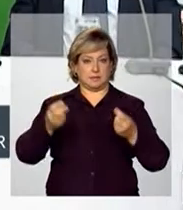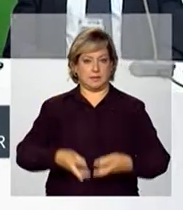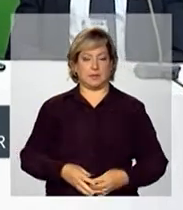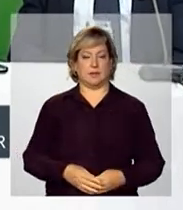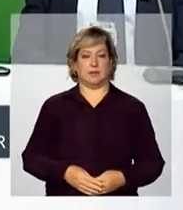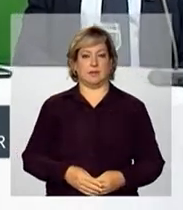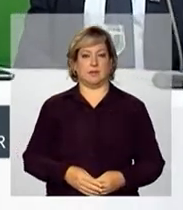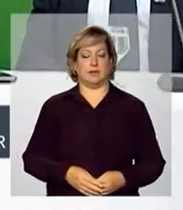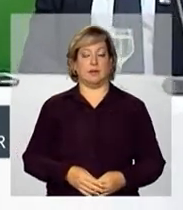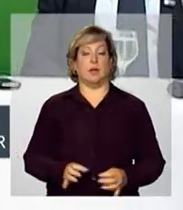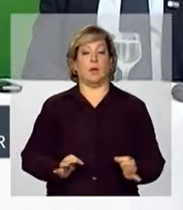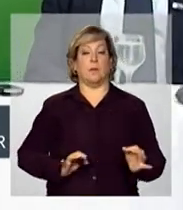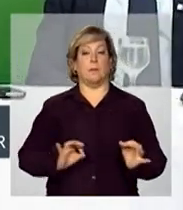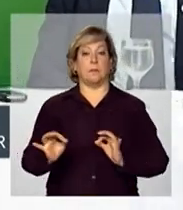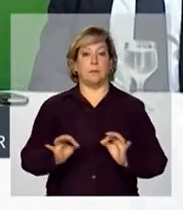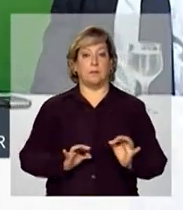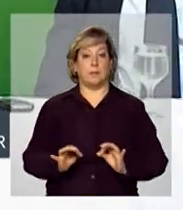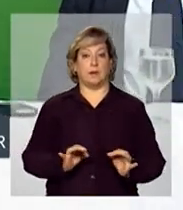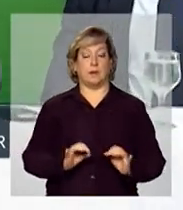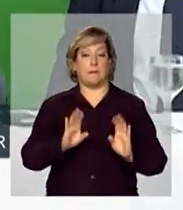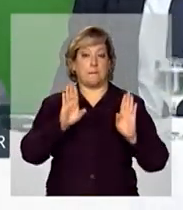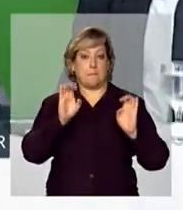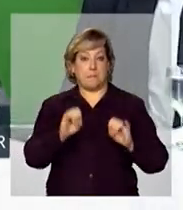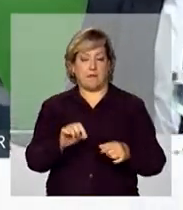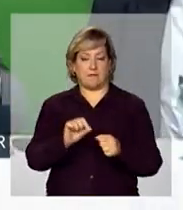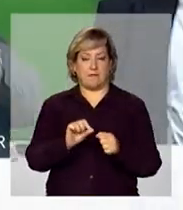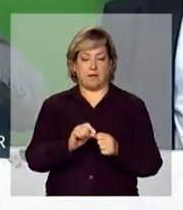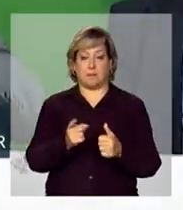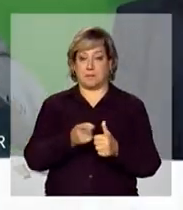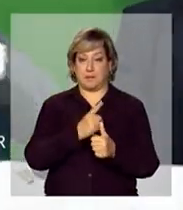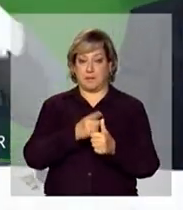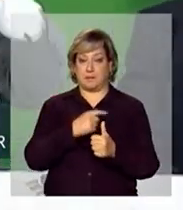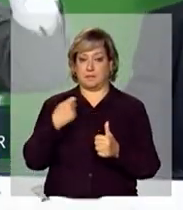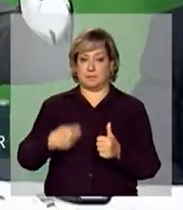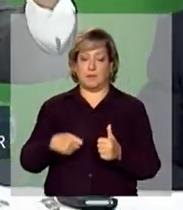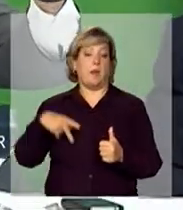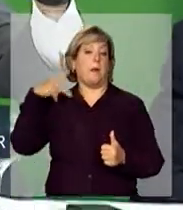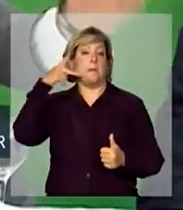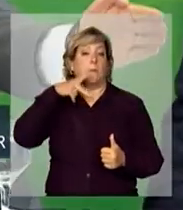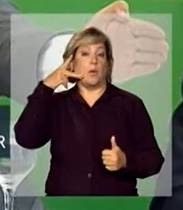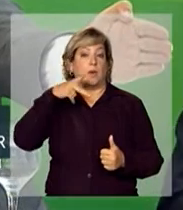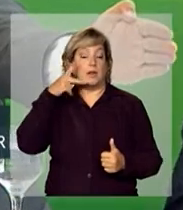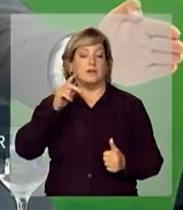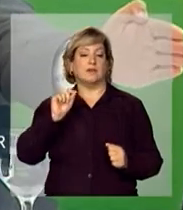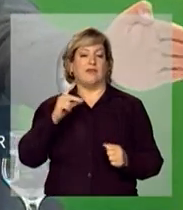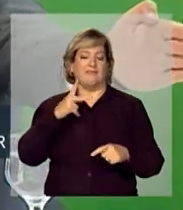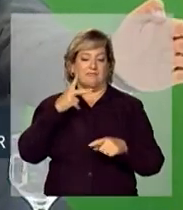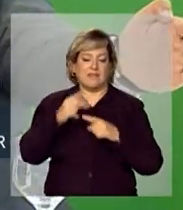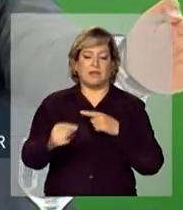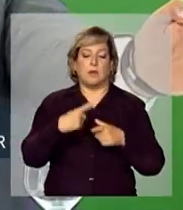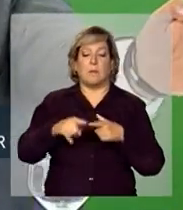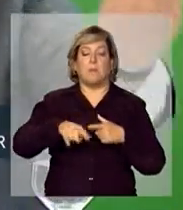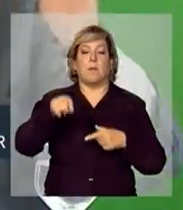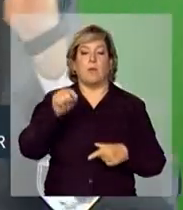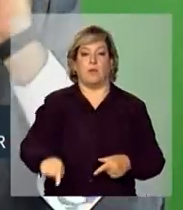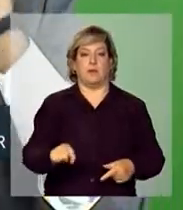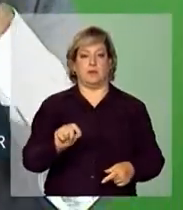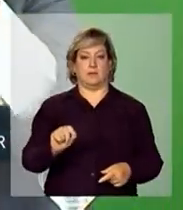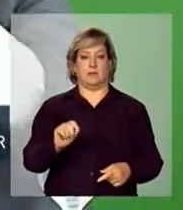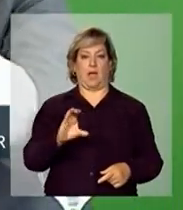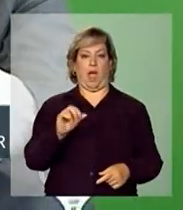um plano um sistema bem equilibrado ele exige primeiro políticas que ataquem as causas dos conflitos